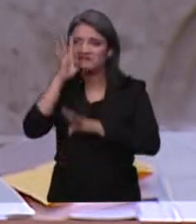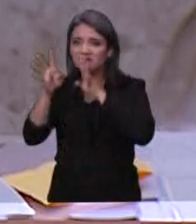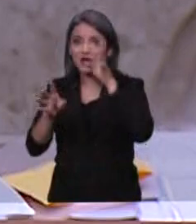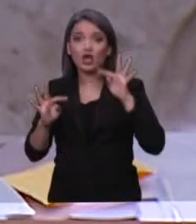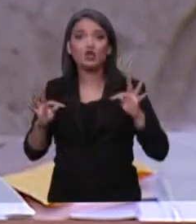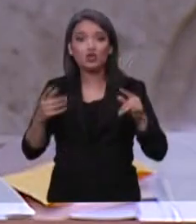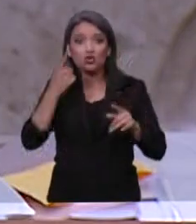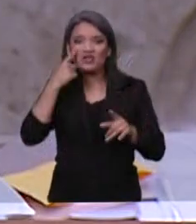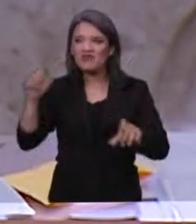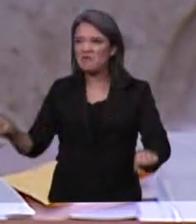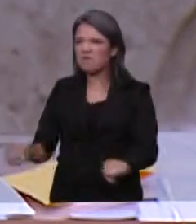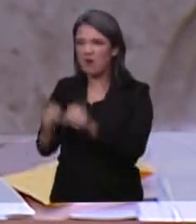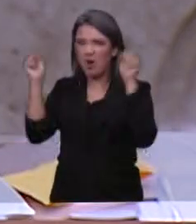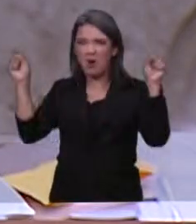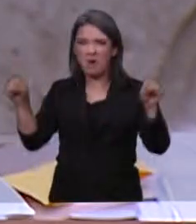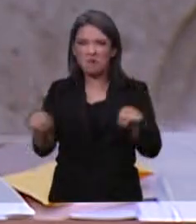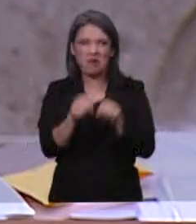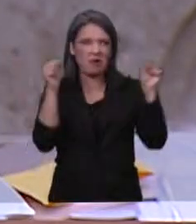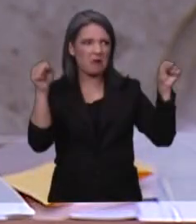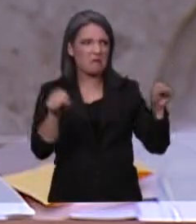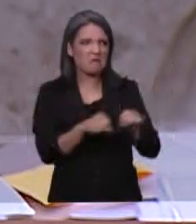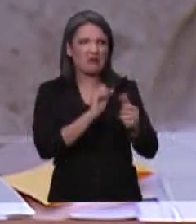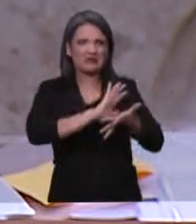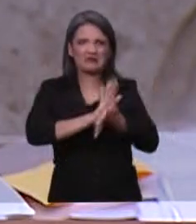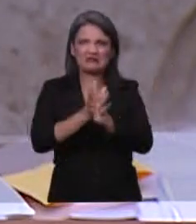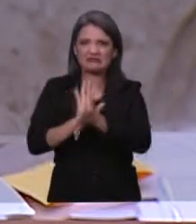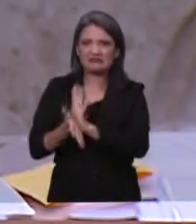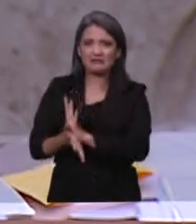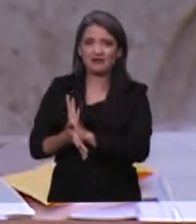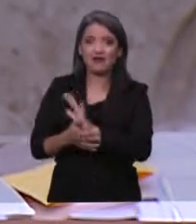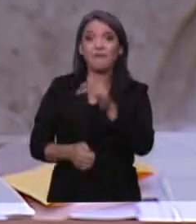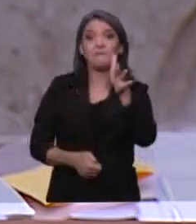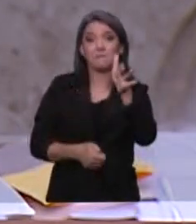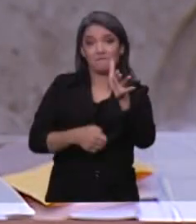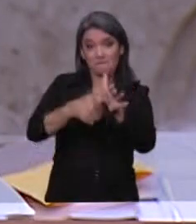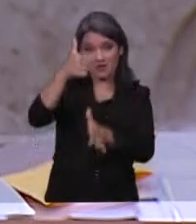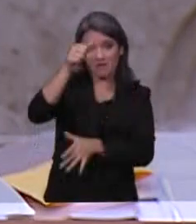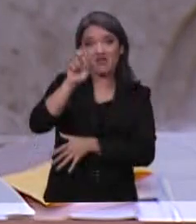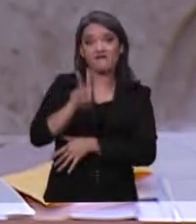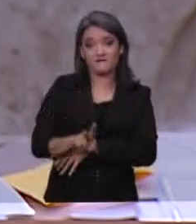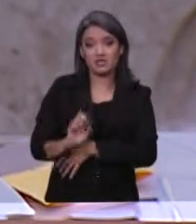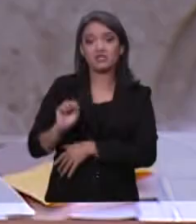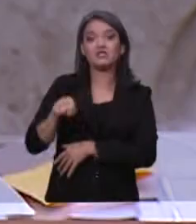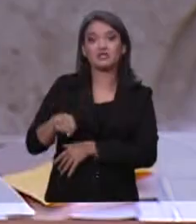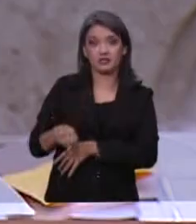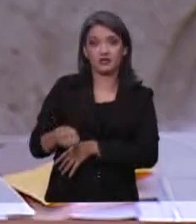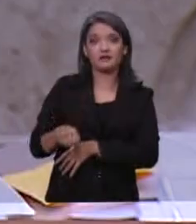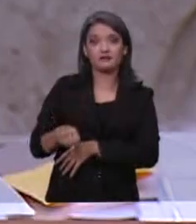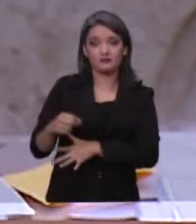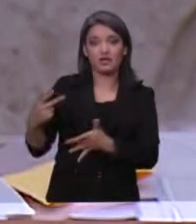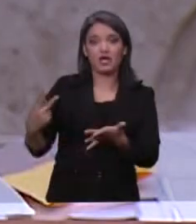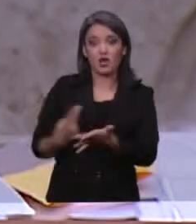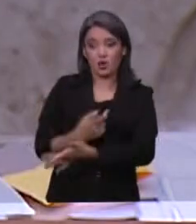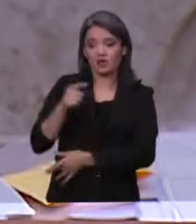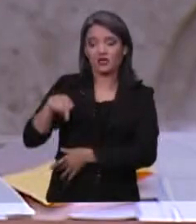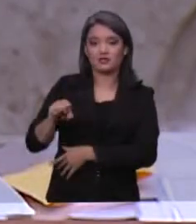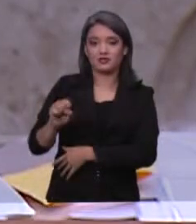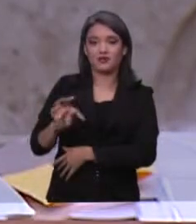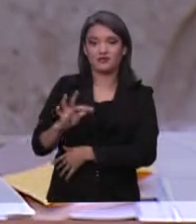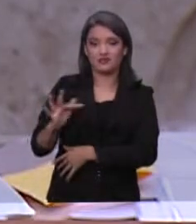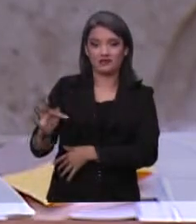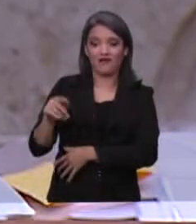encontrou pela frente. Fato inédito, sim, no que diz com essa Suprema Corte, nos seus